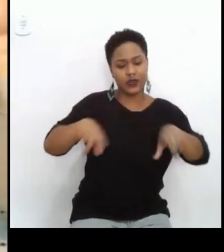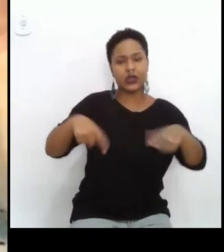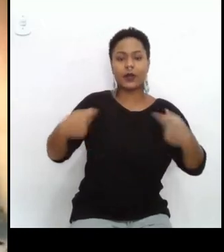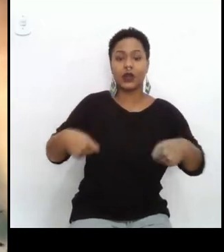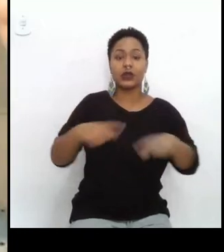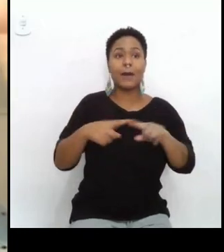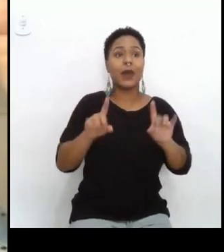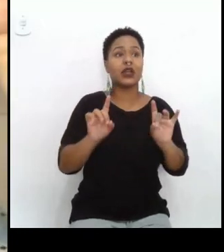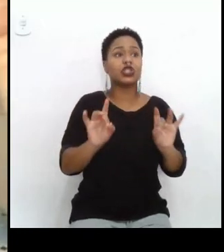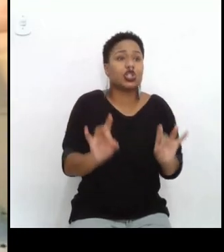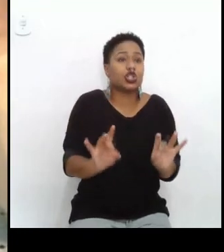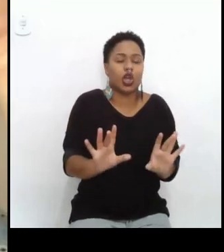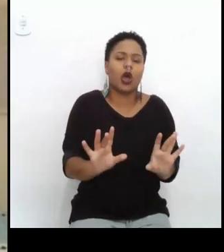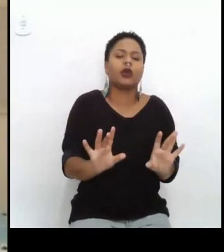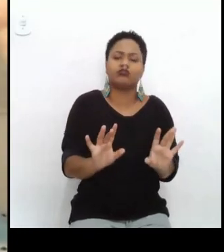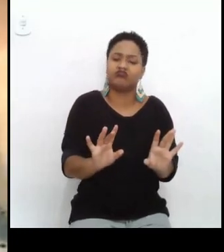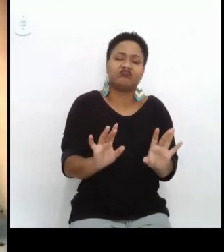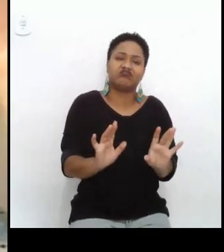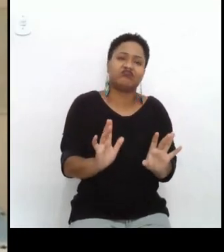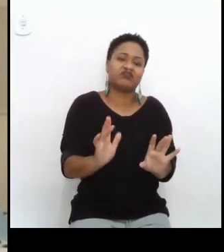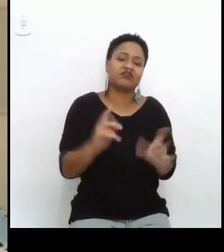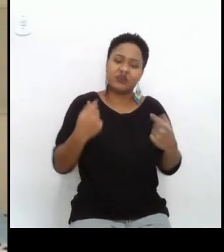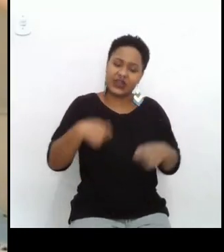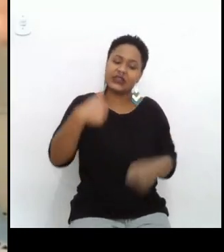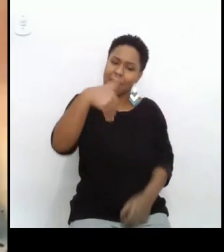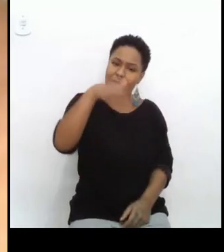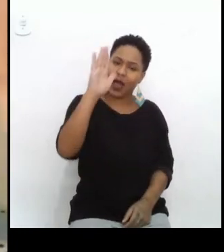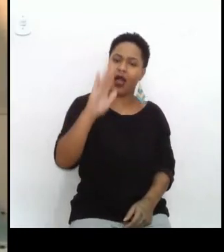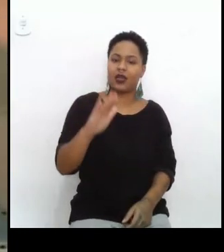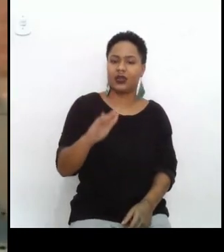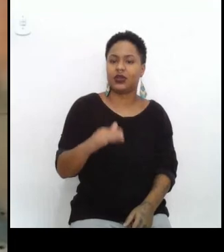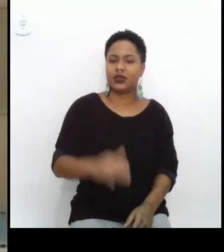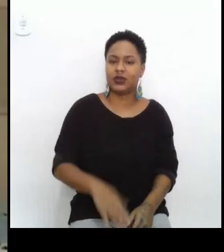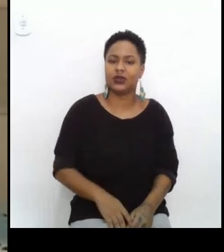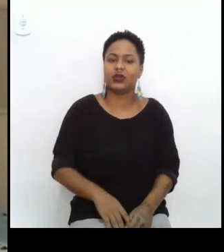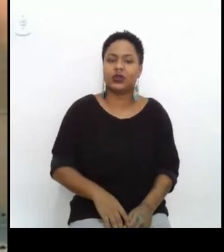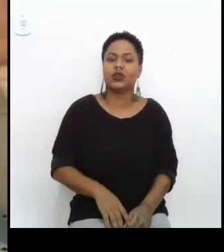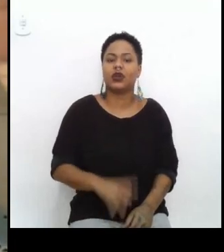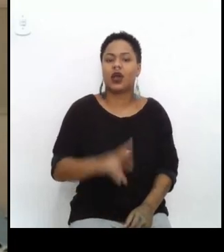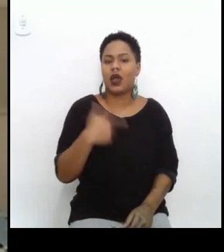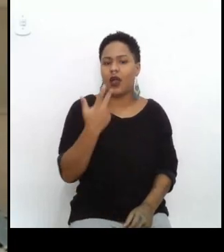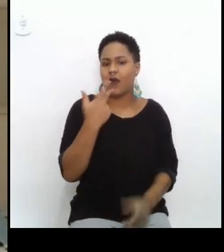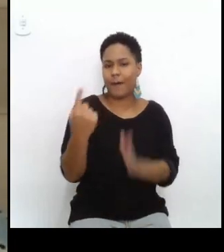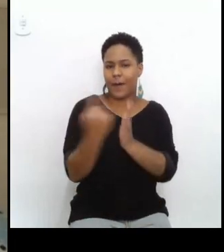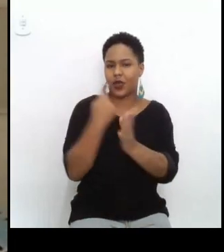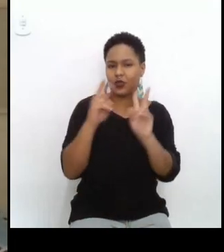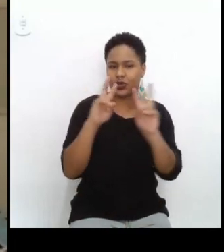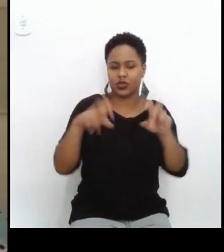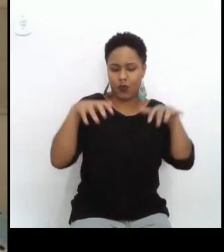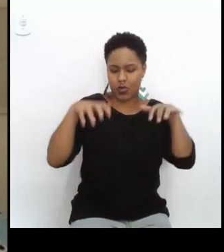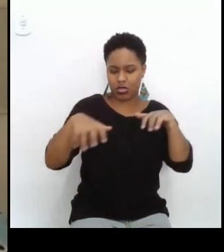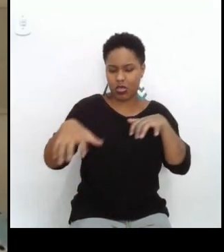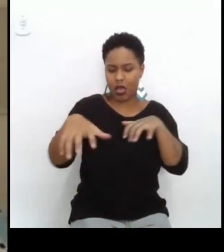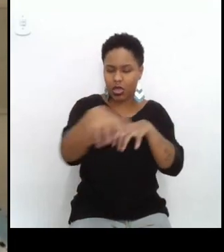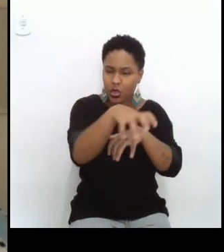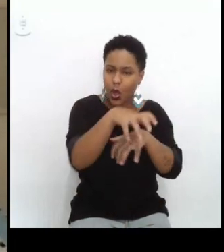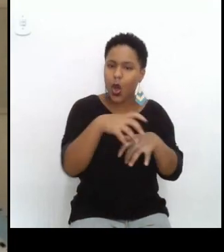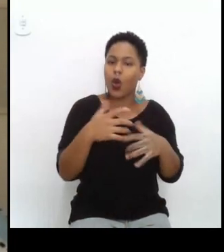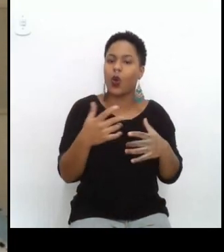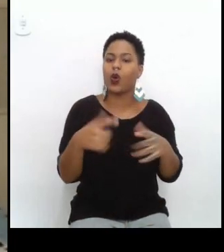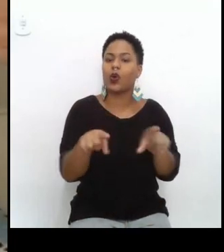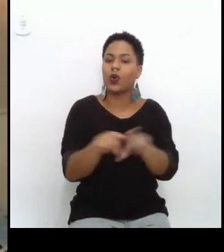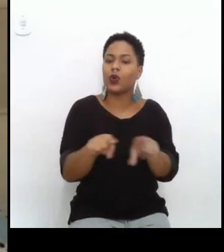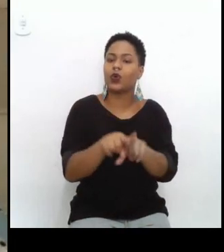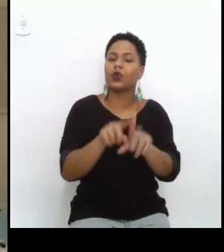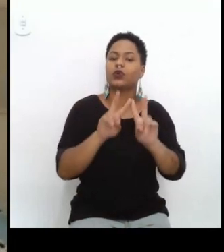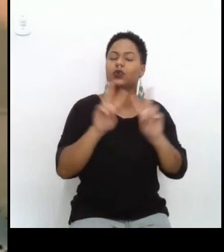suficiente assim da mesma forma como a gente tá falando como fizeram uma pergunta sobre Os territórios e como a gente tá falando